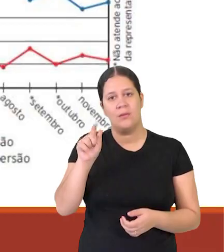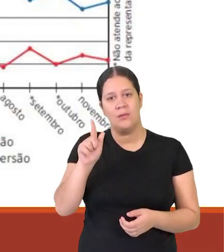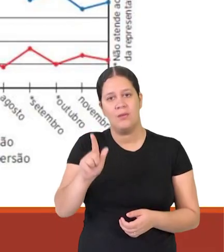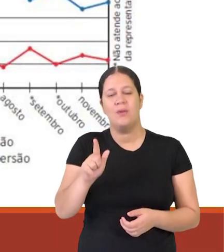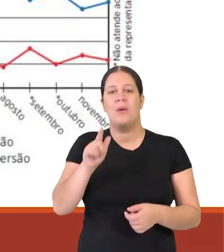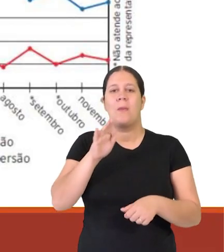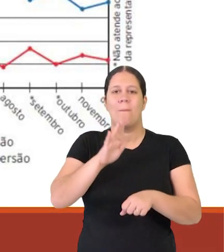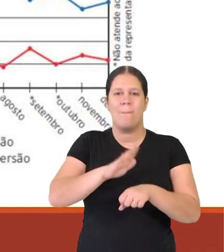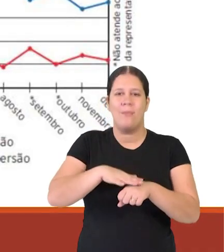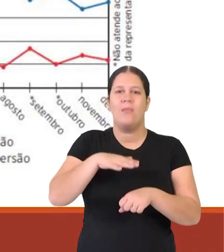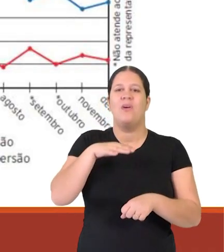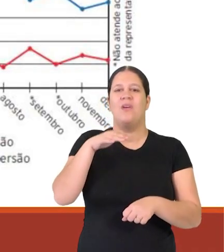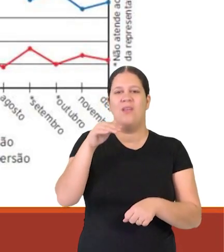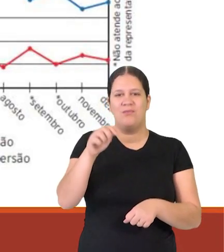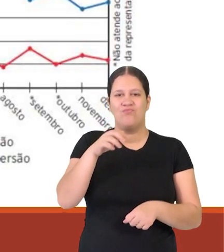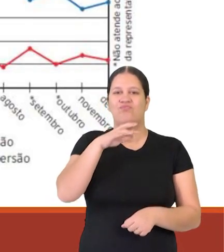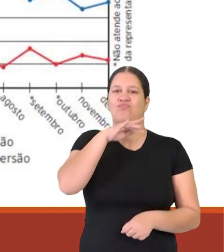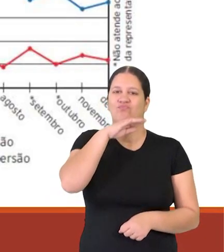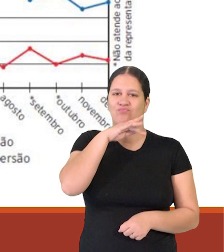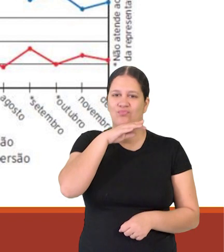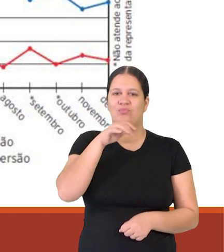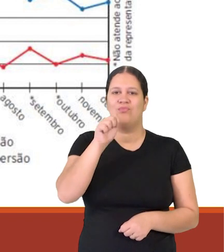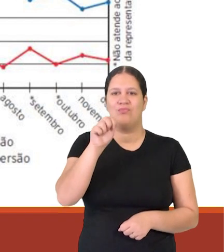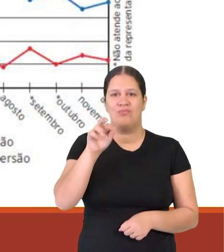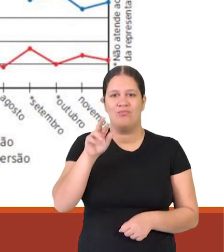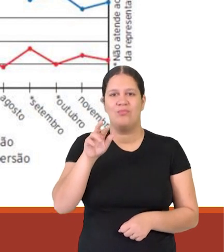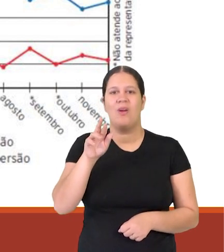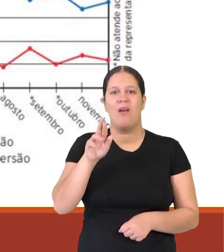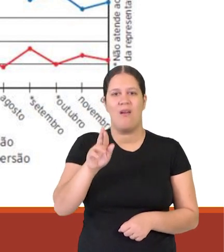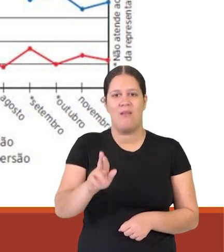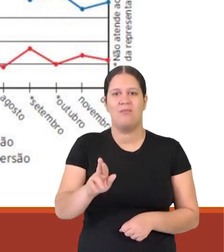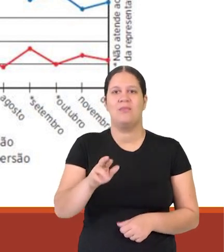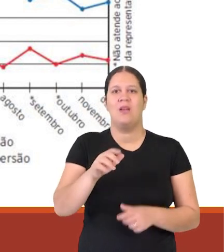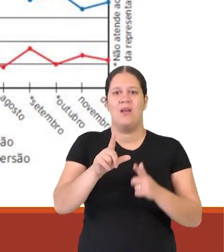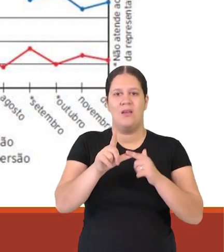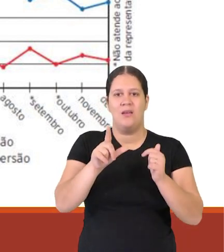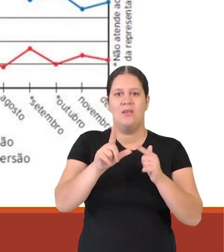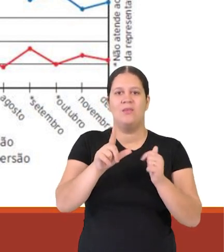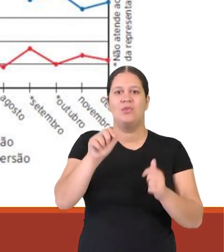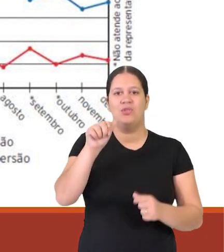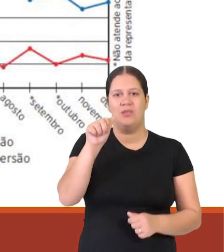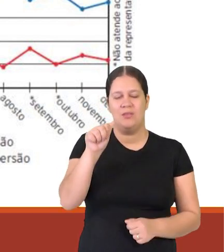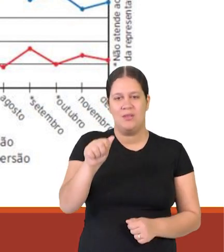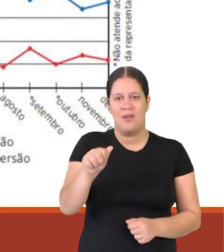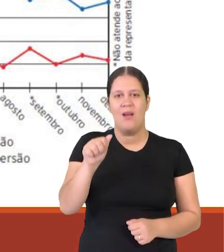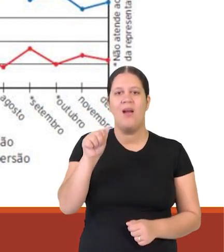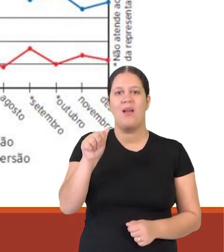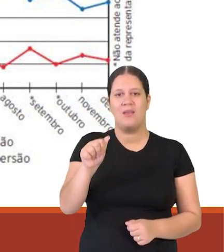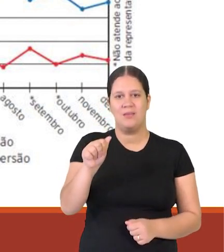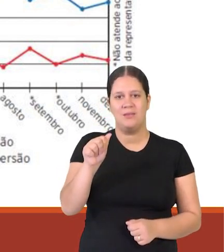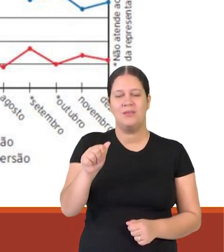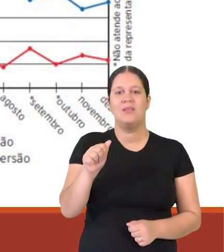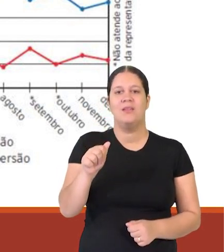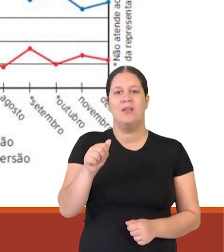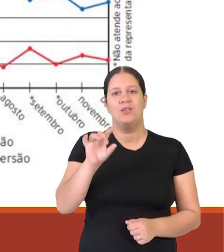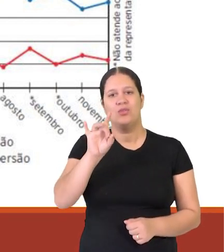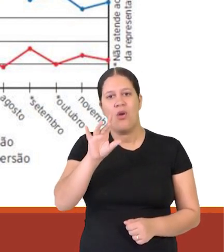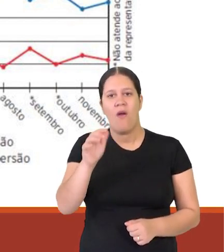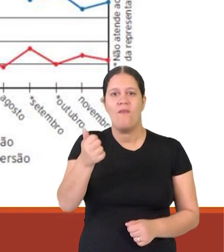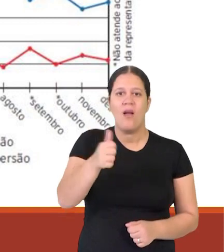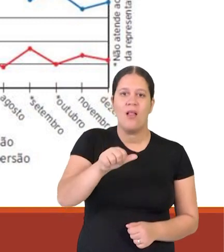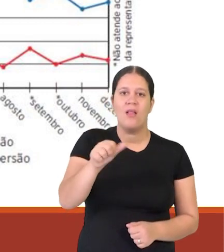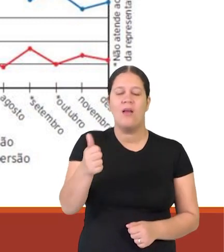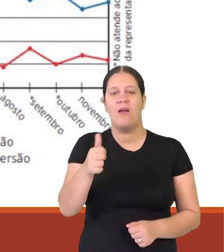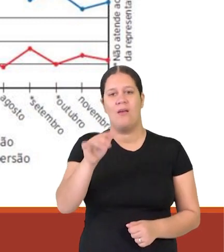meses com mais condições desfavoráveis. Resposta é a letra A. Tranquilo? É só a gente analisar o gráfico direitinho que a gente entende a